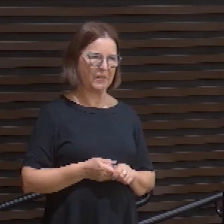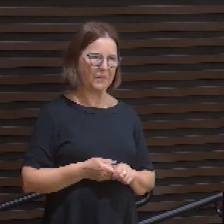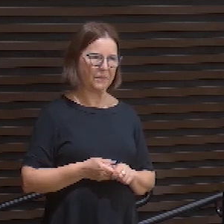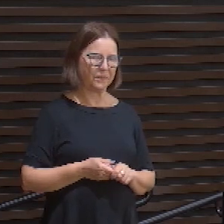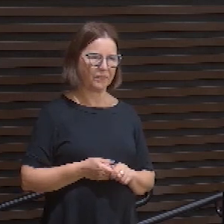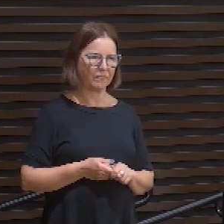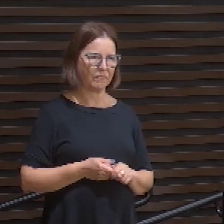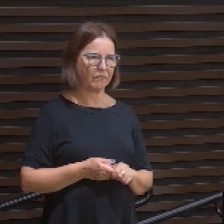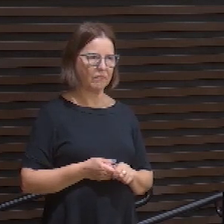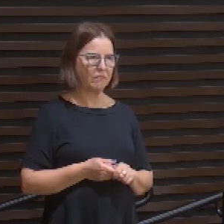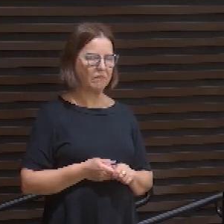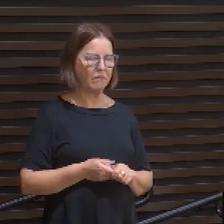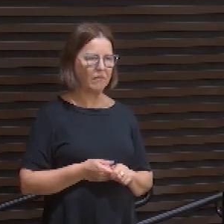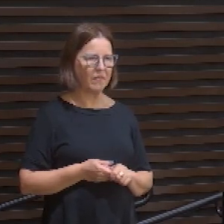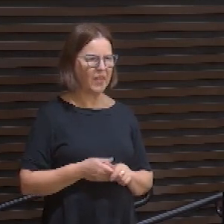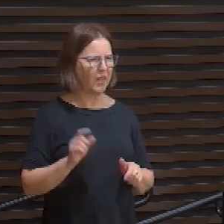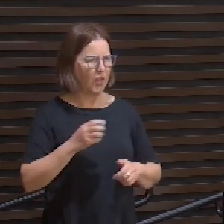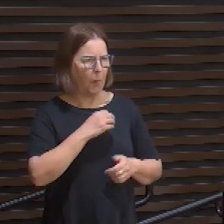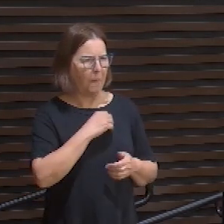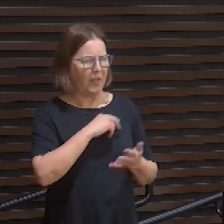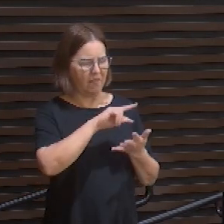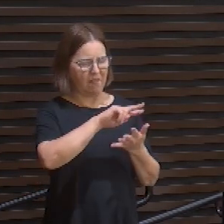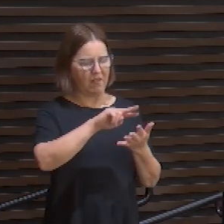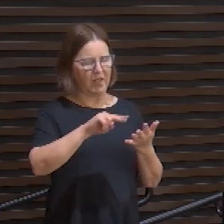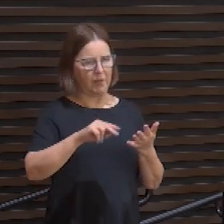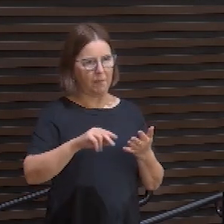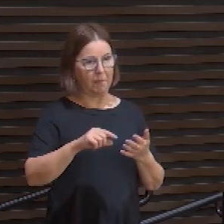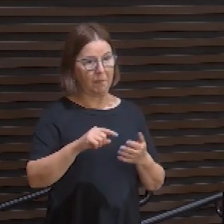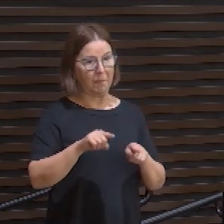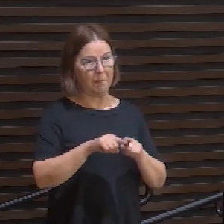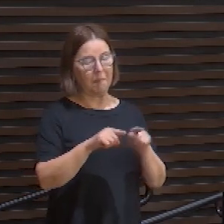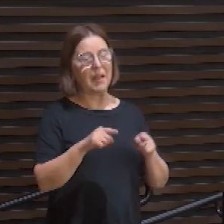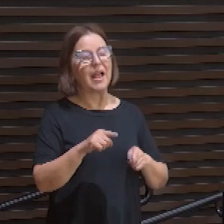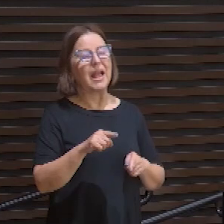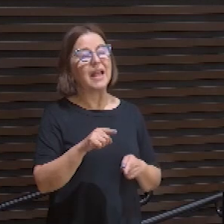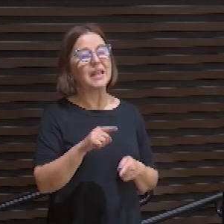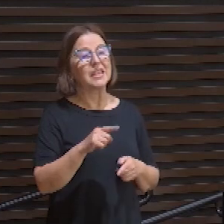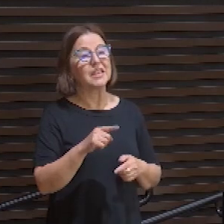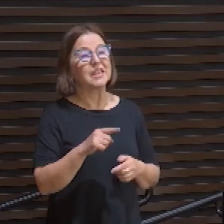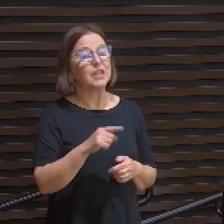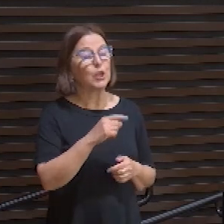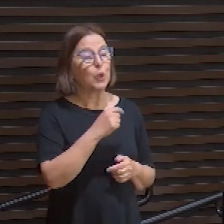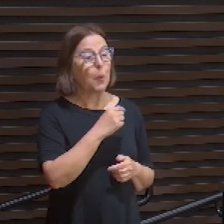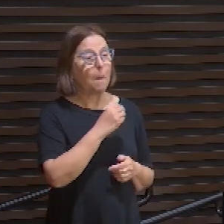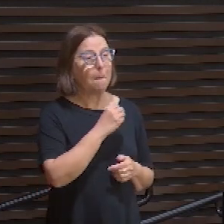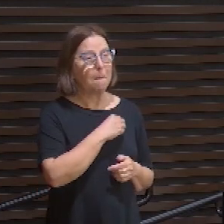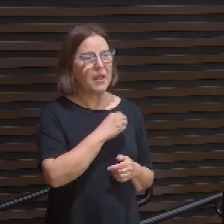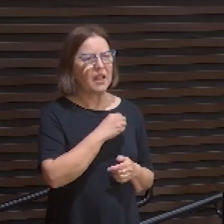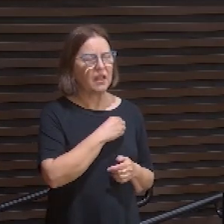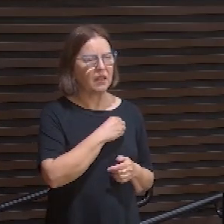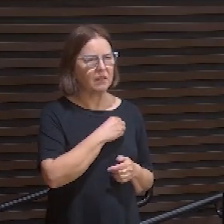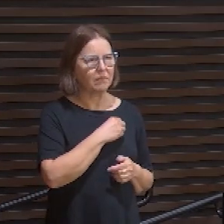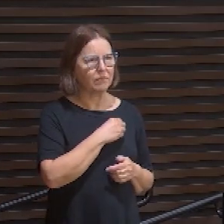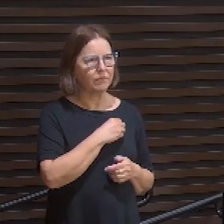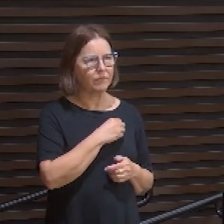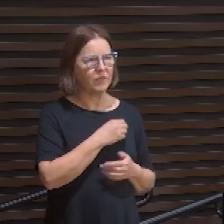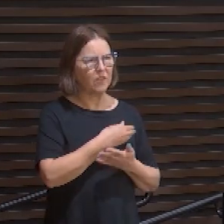Não os pecados, o pecado. Vocês se lembram